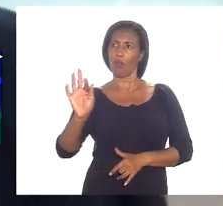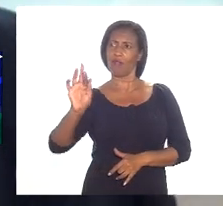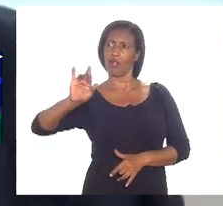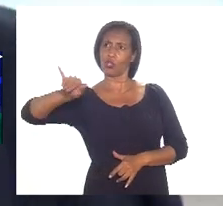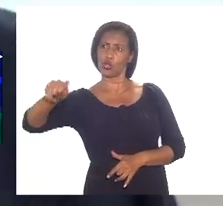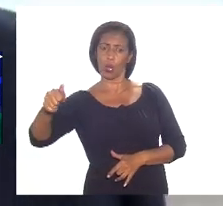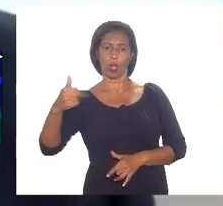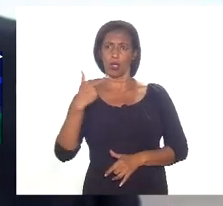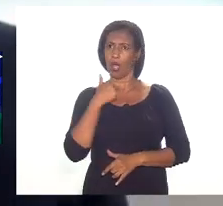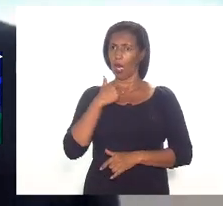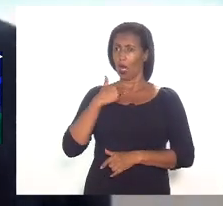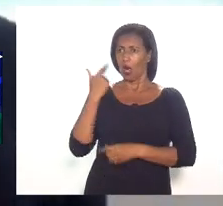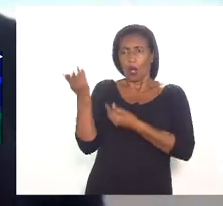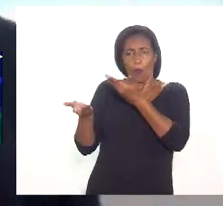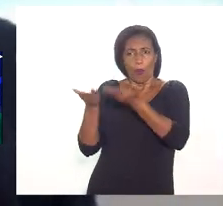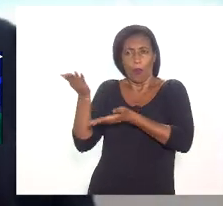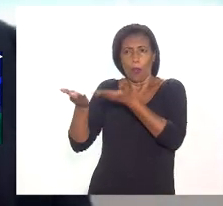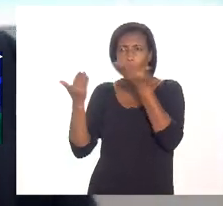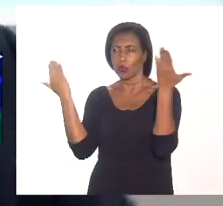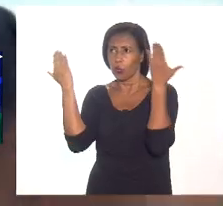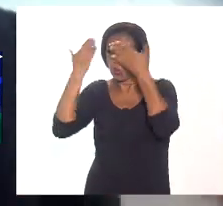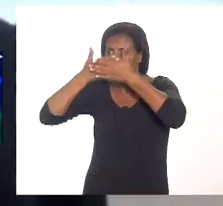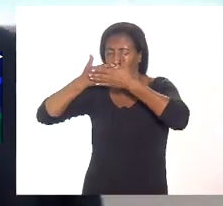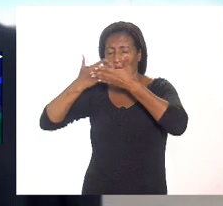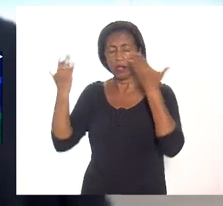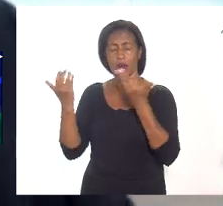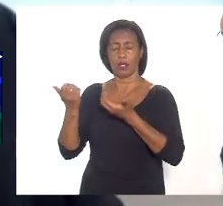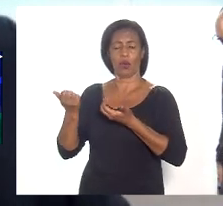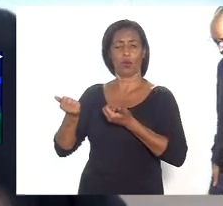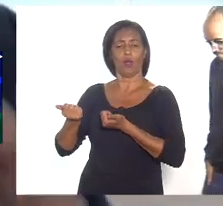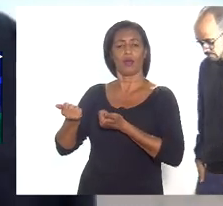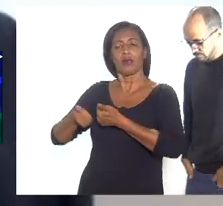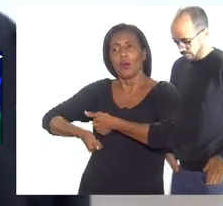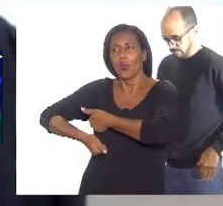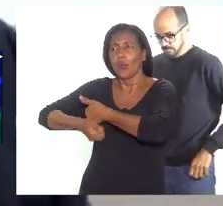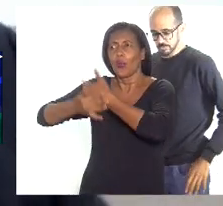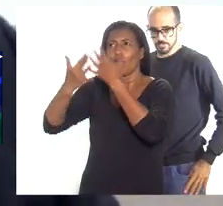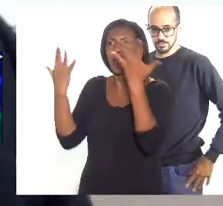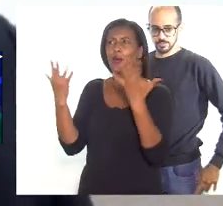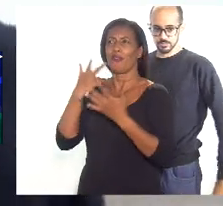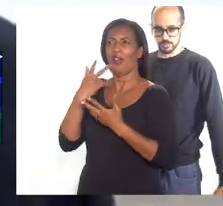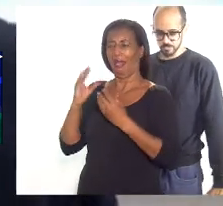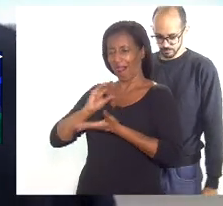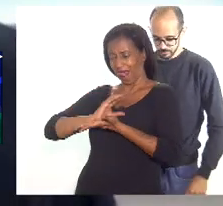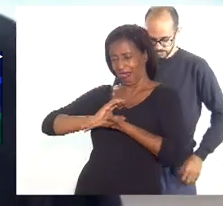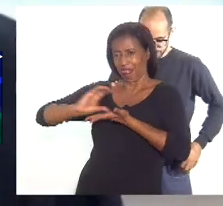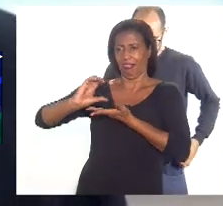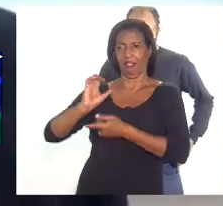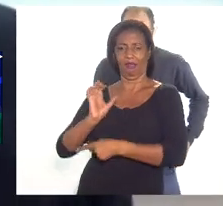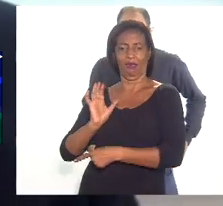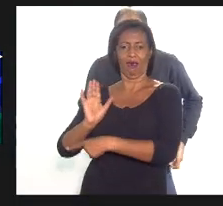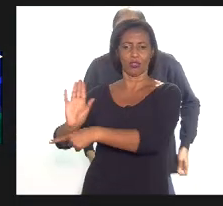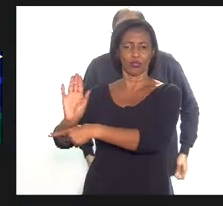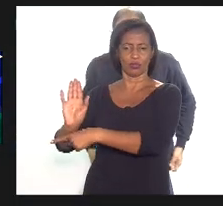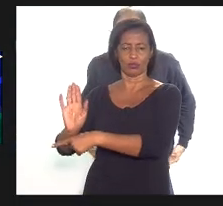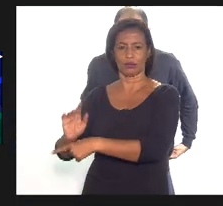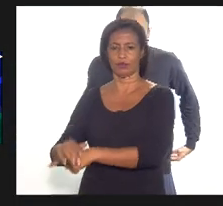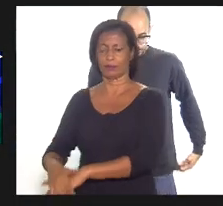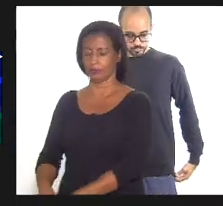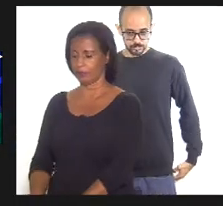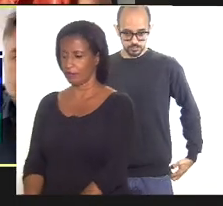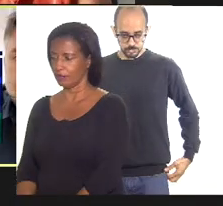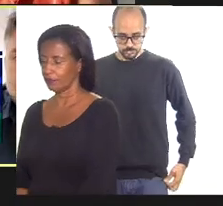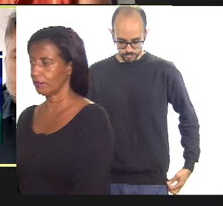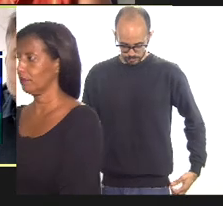gente não pode passar a mão e agora querer glorificar a inoperância incompetência dando dinheiro então a gente uma barra do